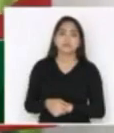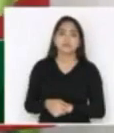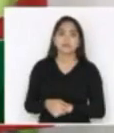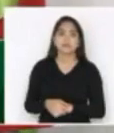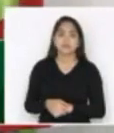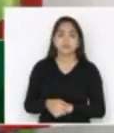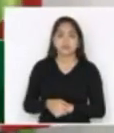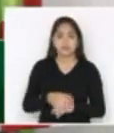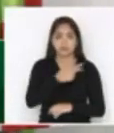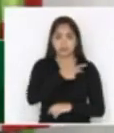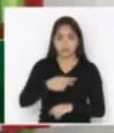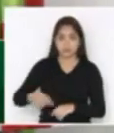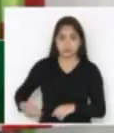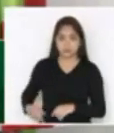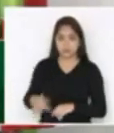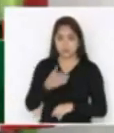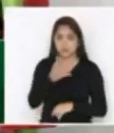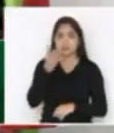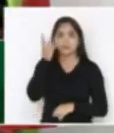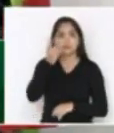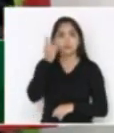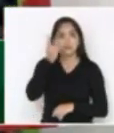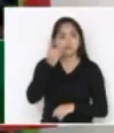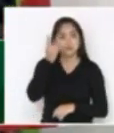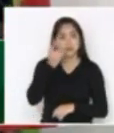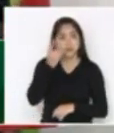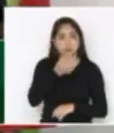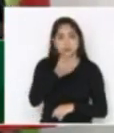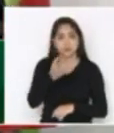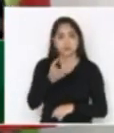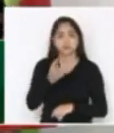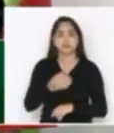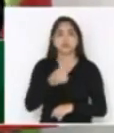Senhora presidente, senhores deputados, senhoras deputados,